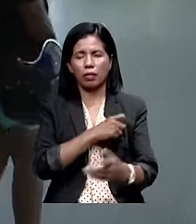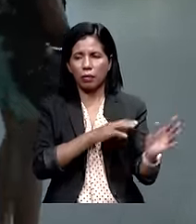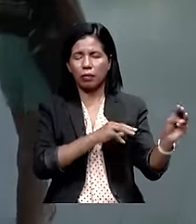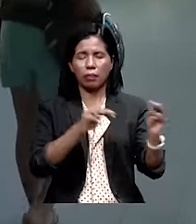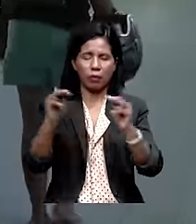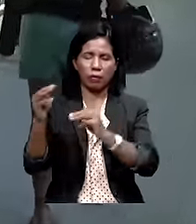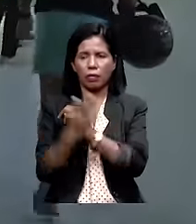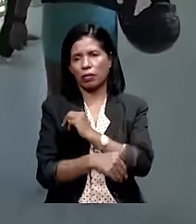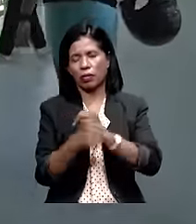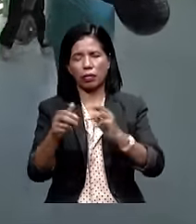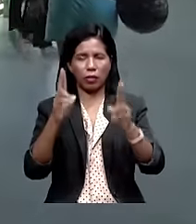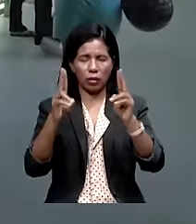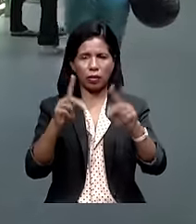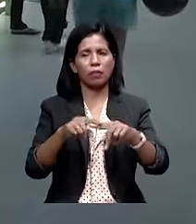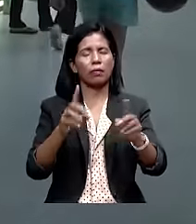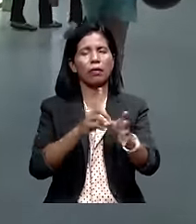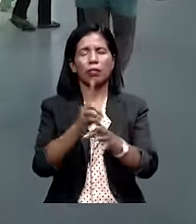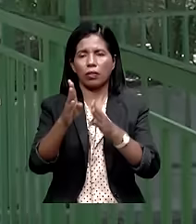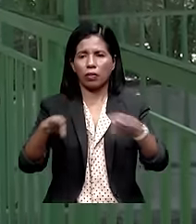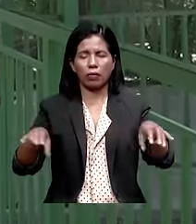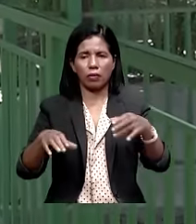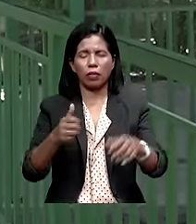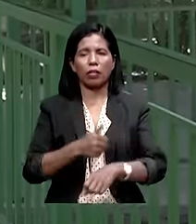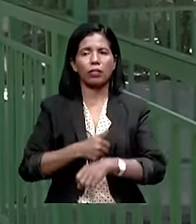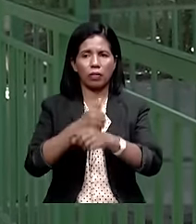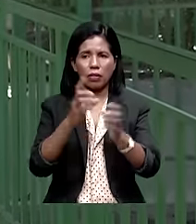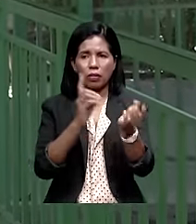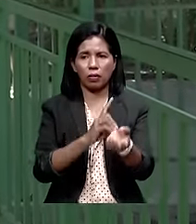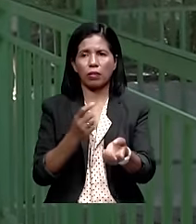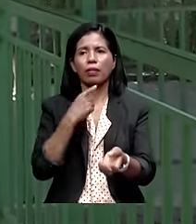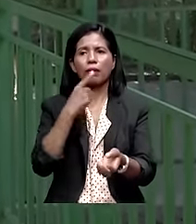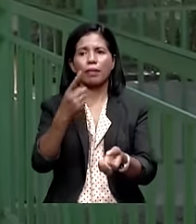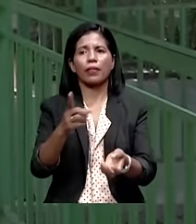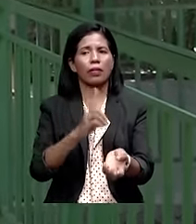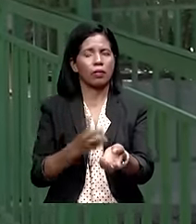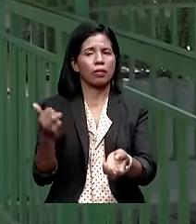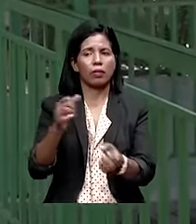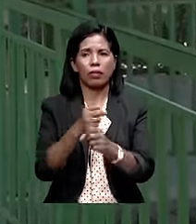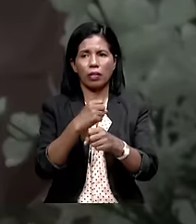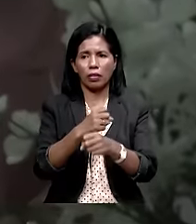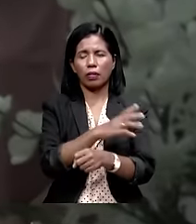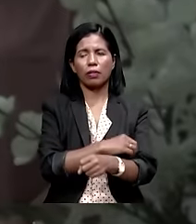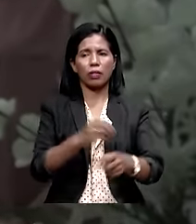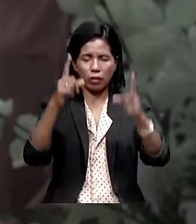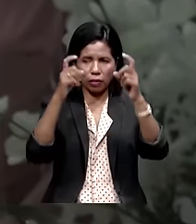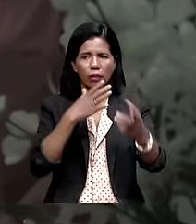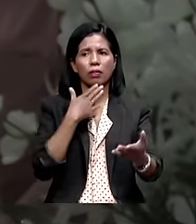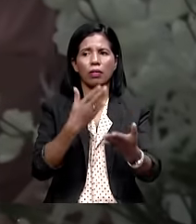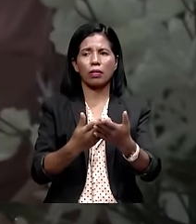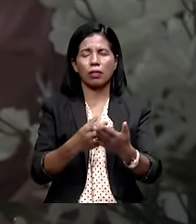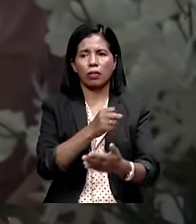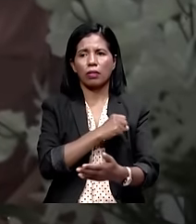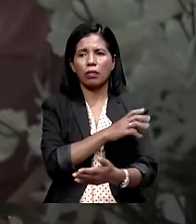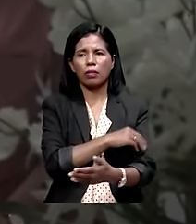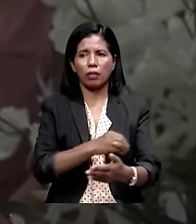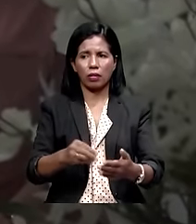para iliur urgenti mai be diretora servisu asistencia medica ne hateten mediku sira se halo tan examinasaun klen kona ba sanami ni